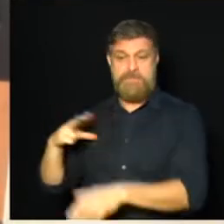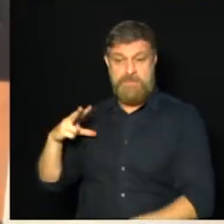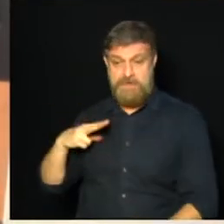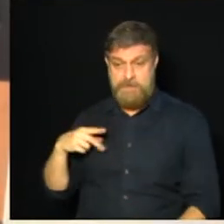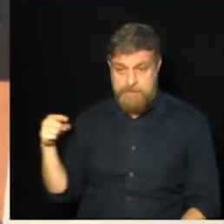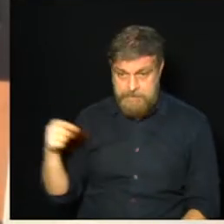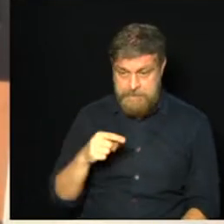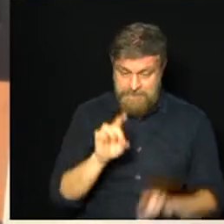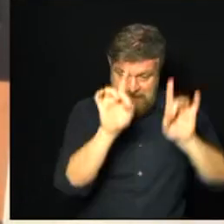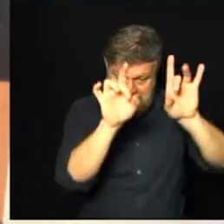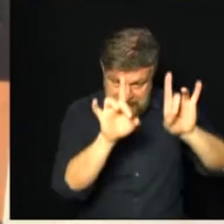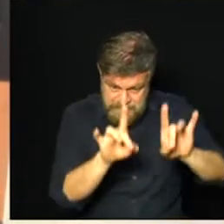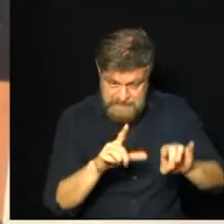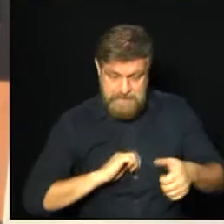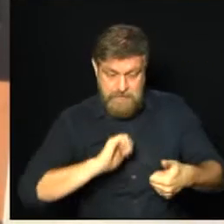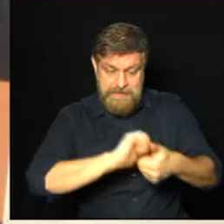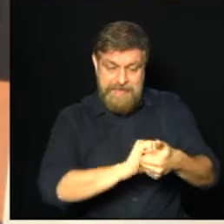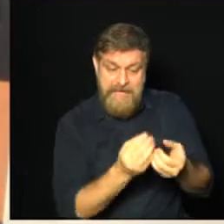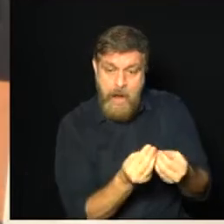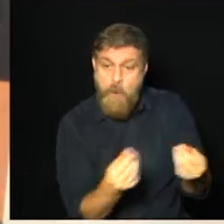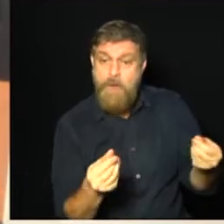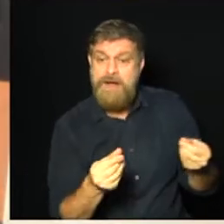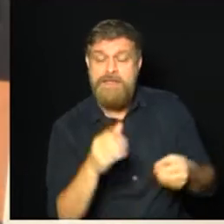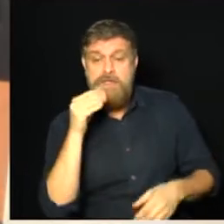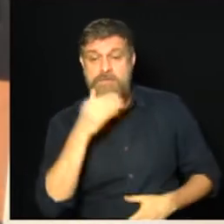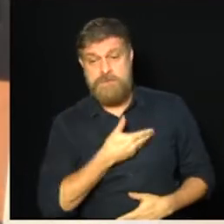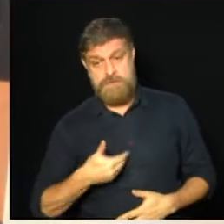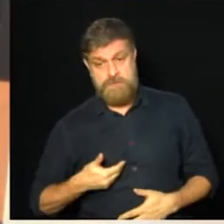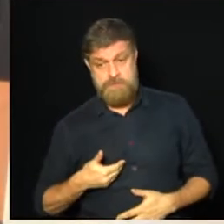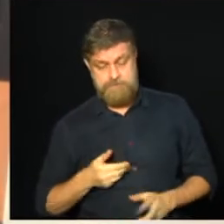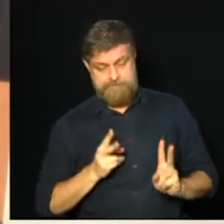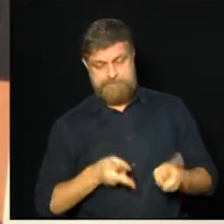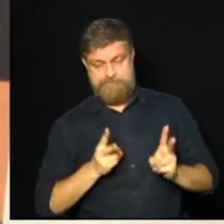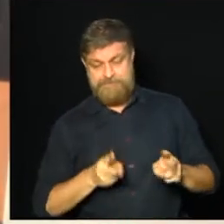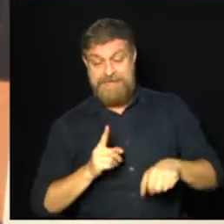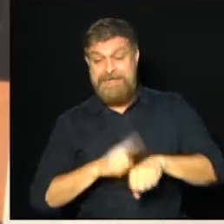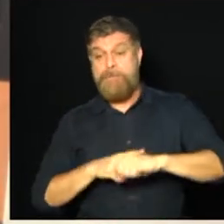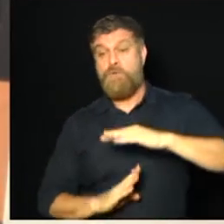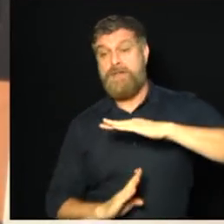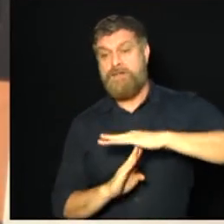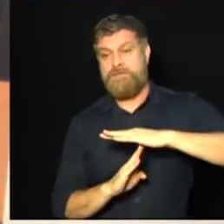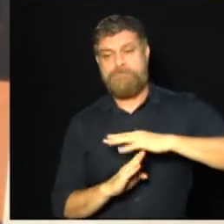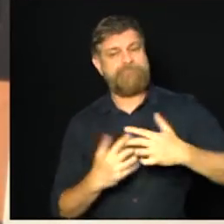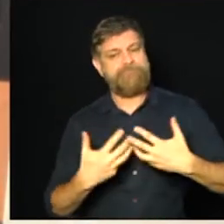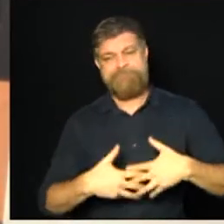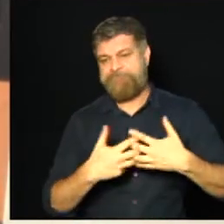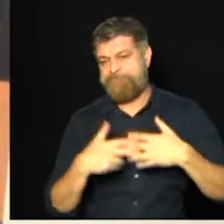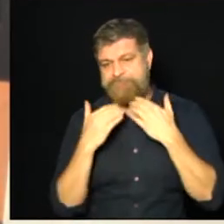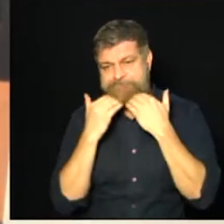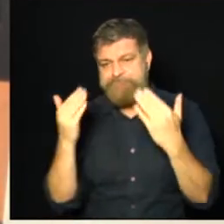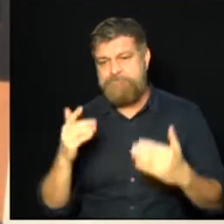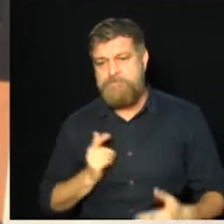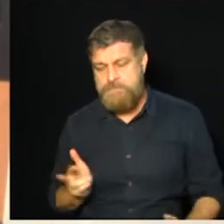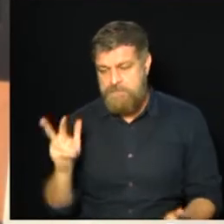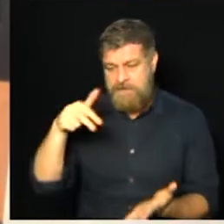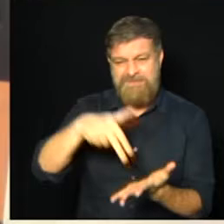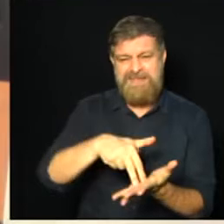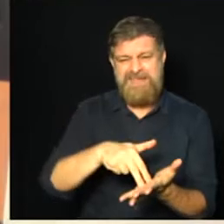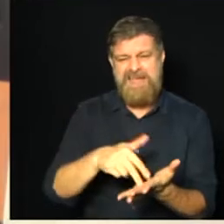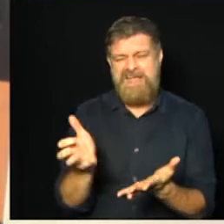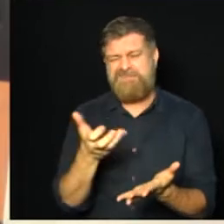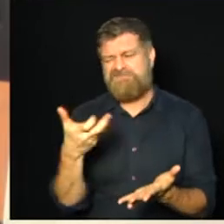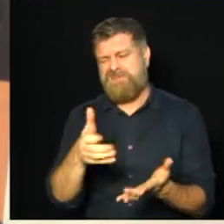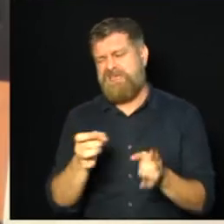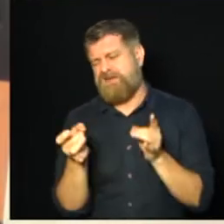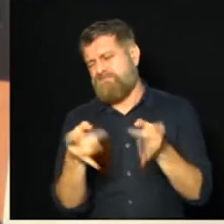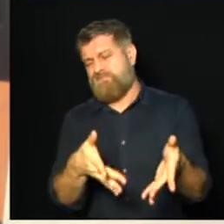administrativo especial com a qualidade de servidor público, mas temporário. Não funcionou do mesmo jeito, porque eles entravam e saíam também. Então, a gente também